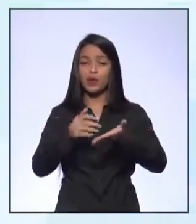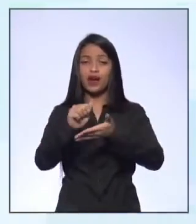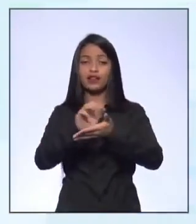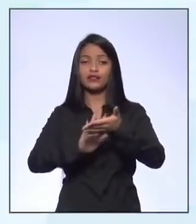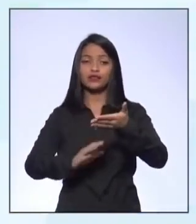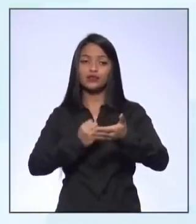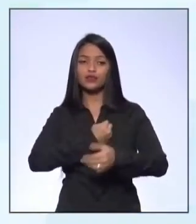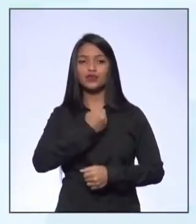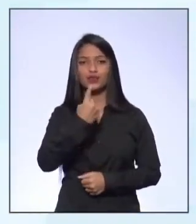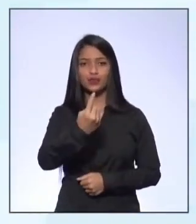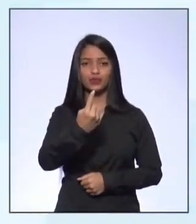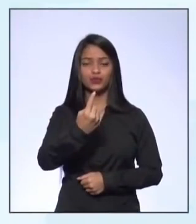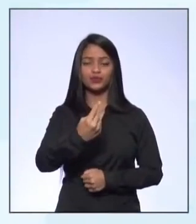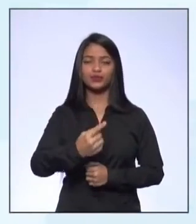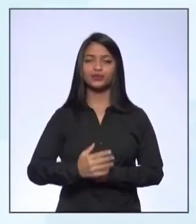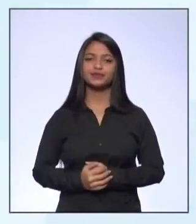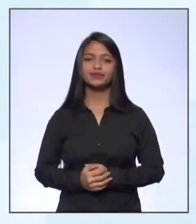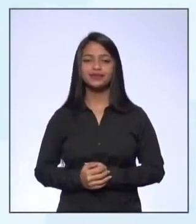1.